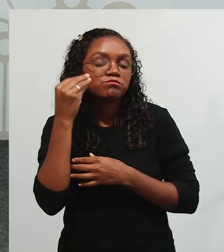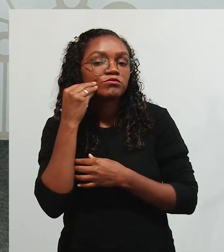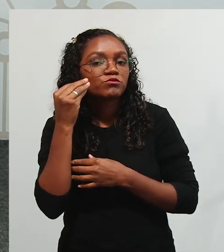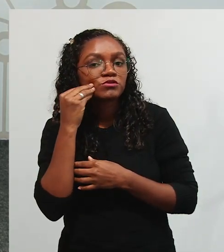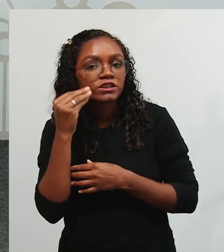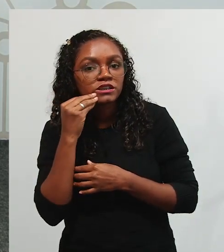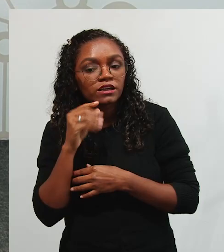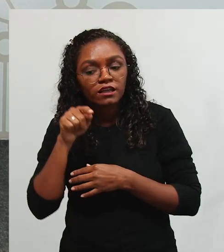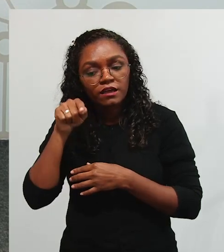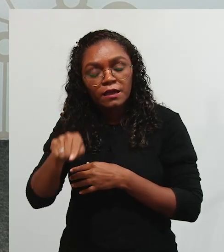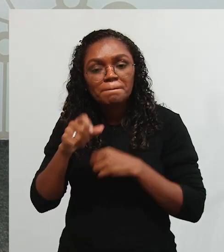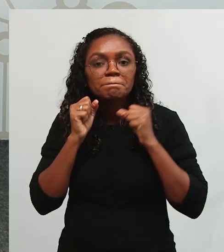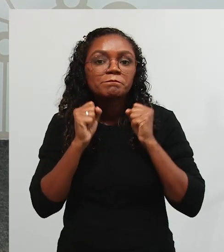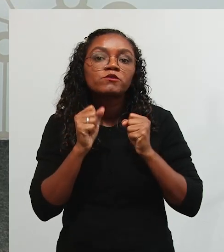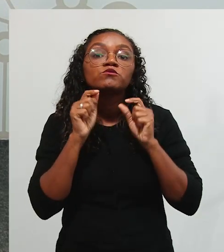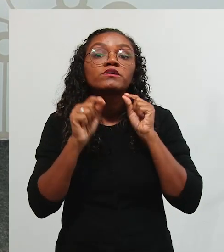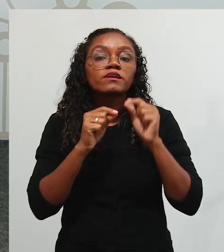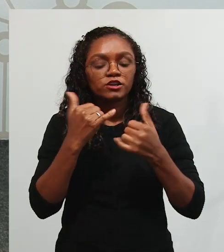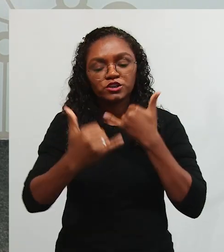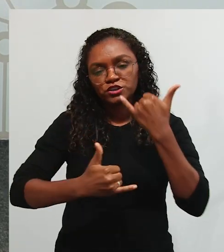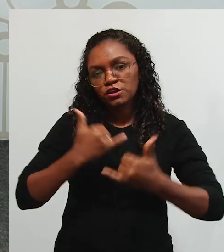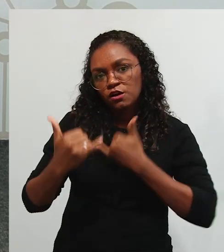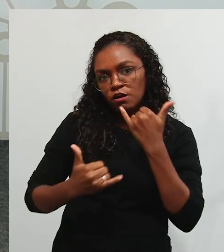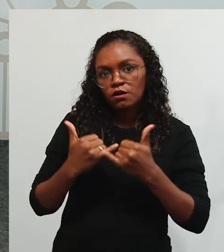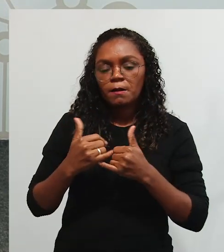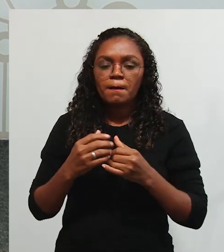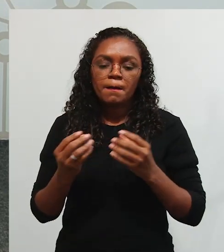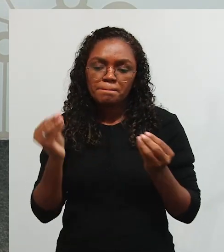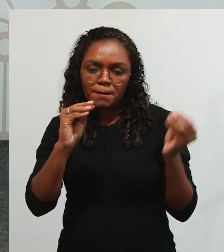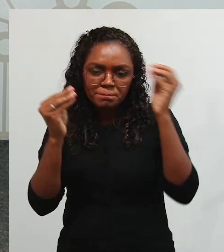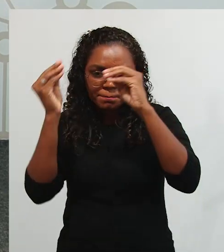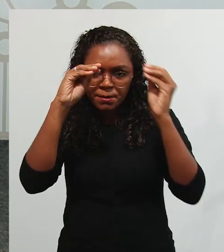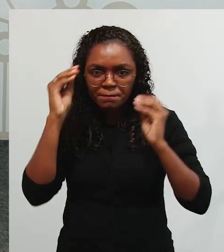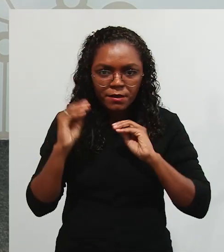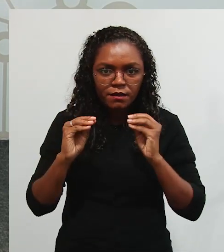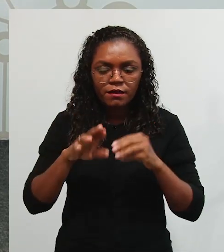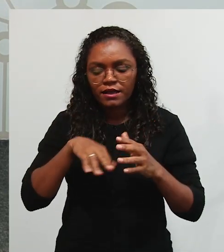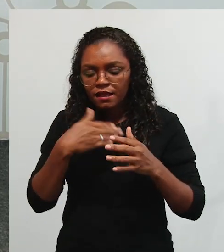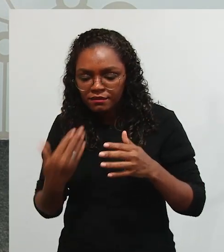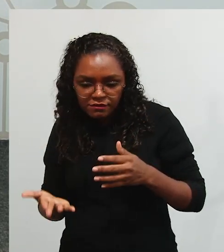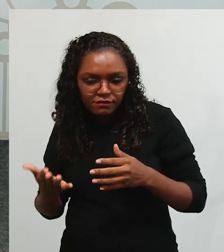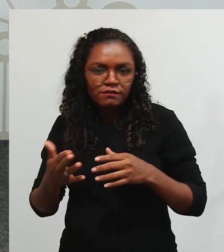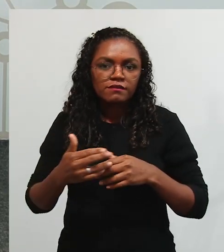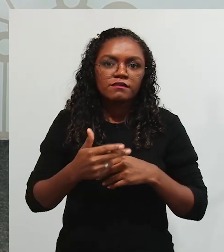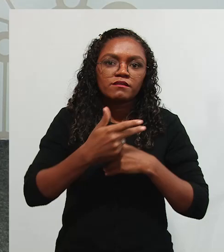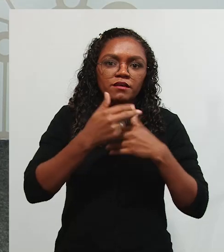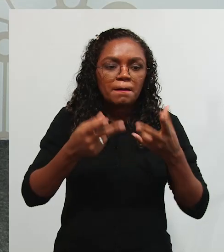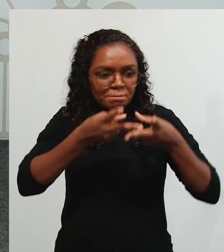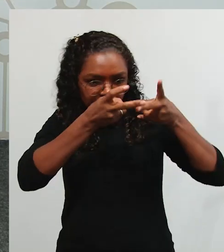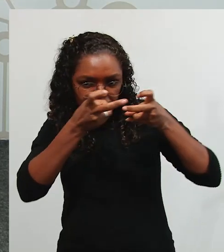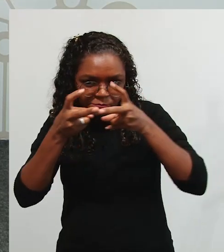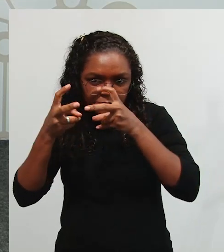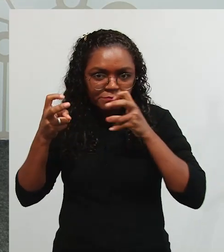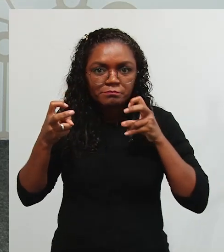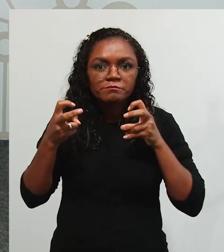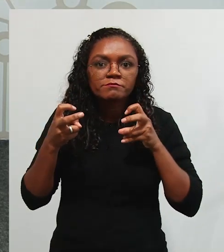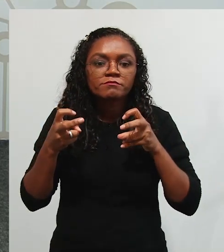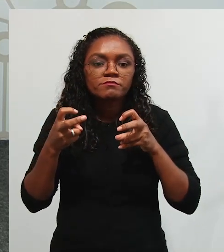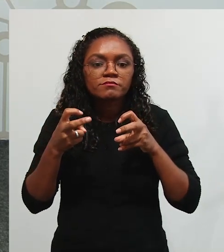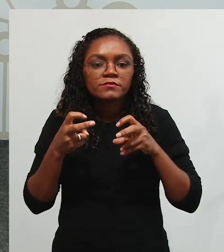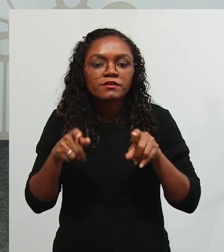possa, através desses jogos, como tu falou do Lego, de montar, derrubar, perceber as formas, perceber